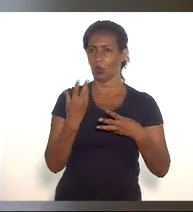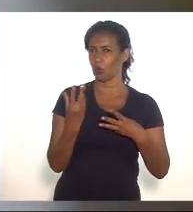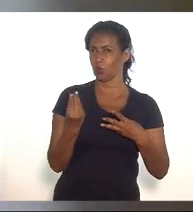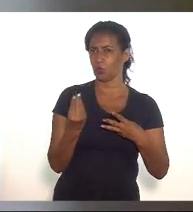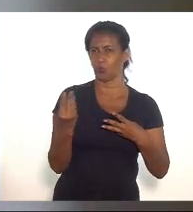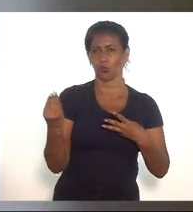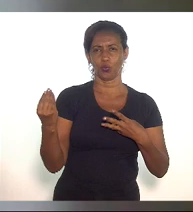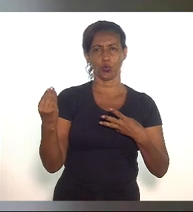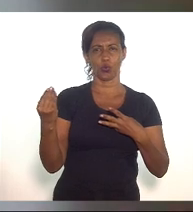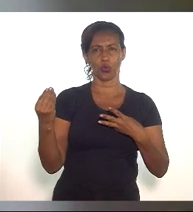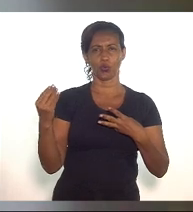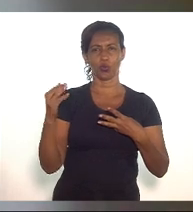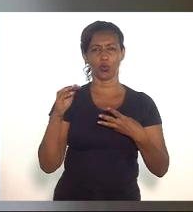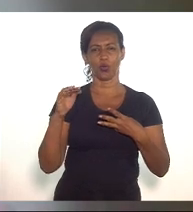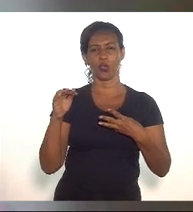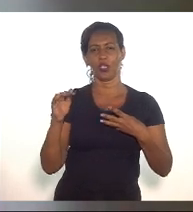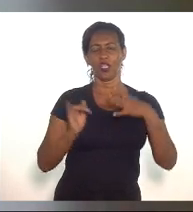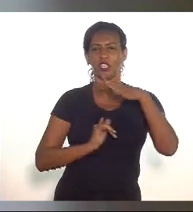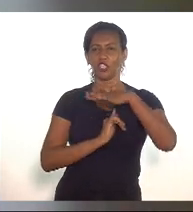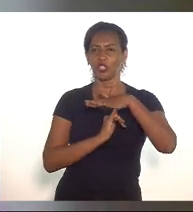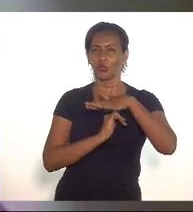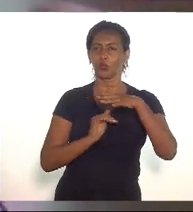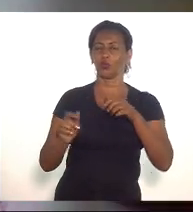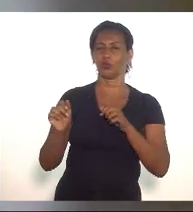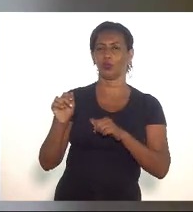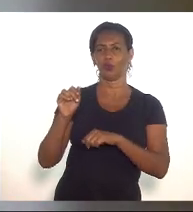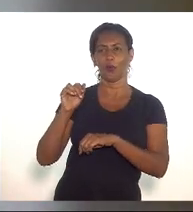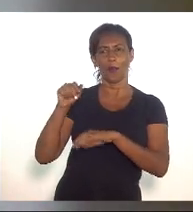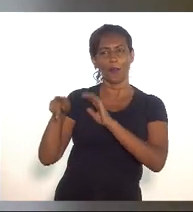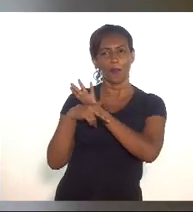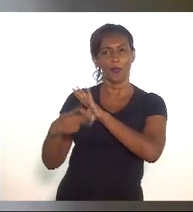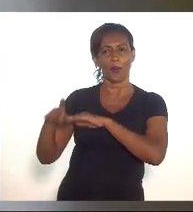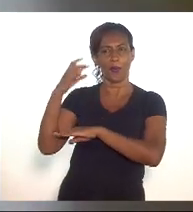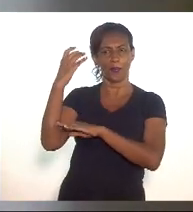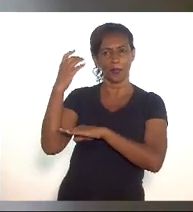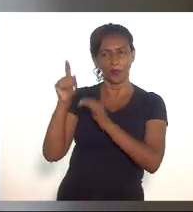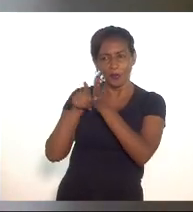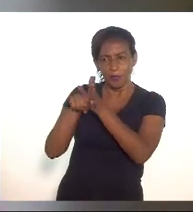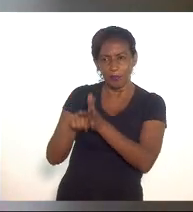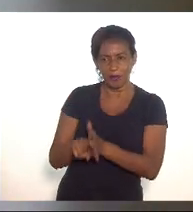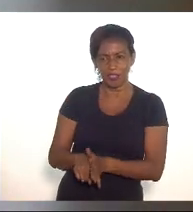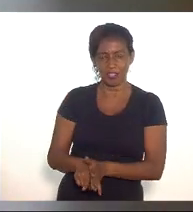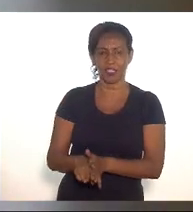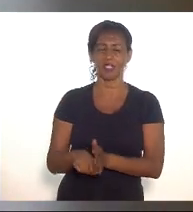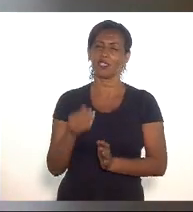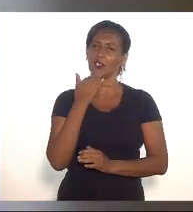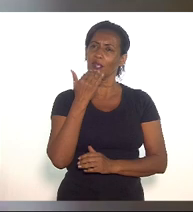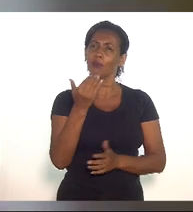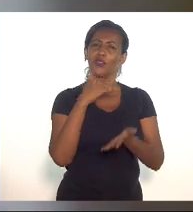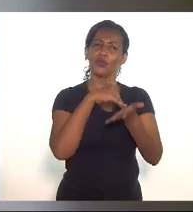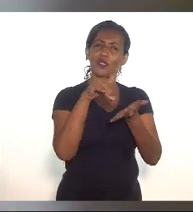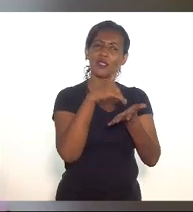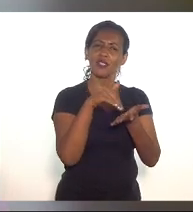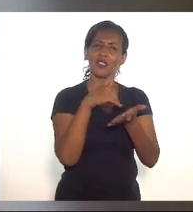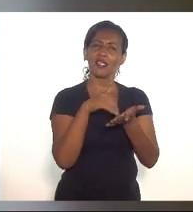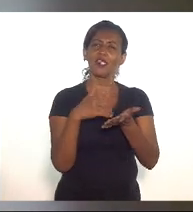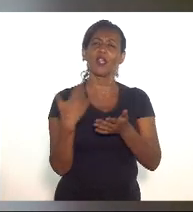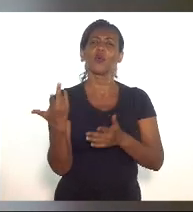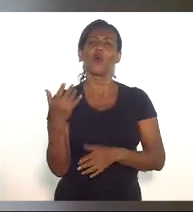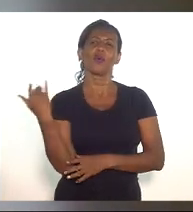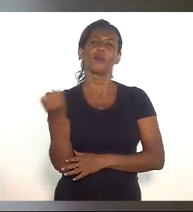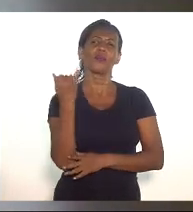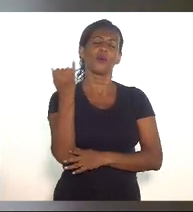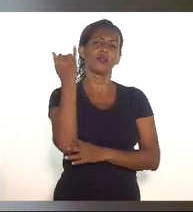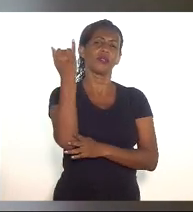inúmeros institutos federais e estaduais de pesquisa de ponta. Então, eu queria provocar o secretário Zanit nesse sentido. Que papel